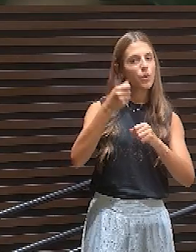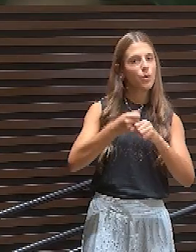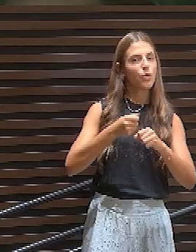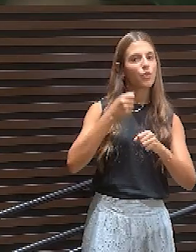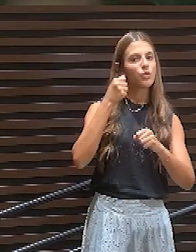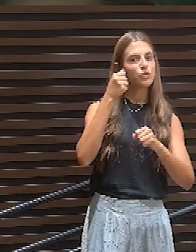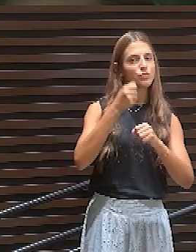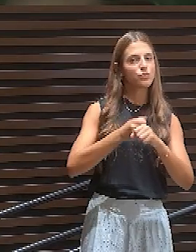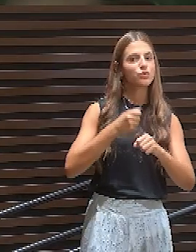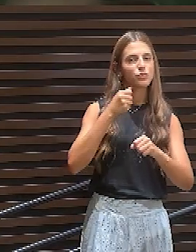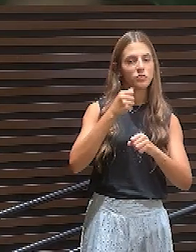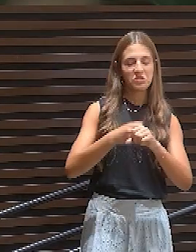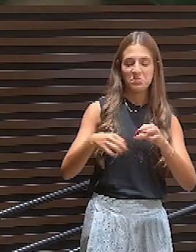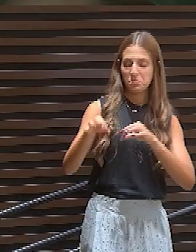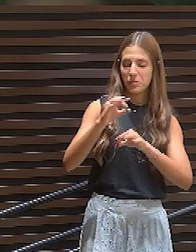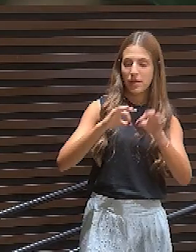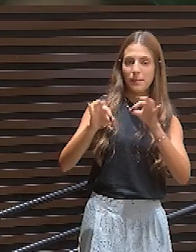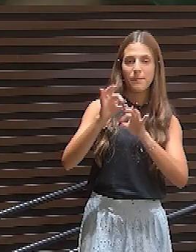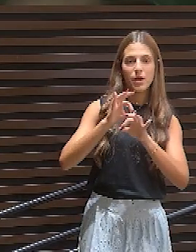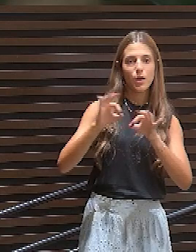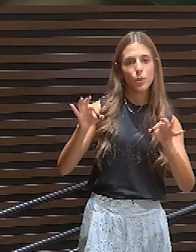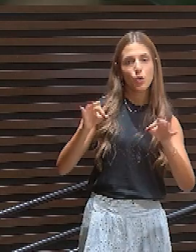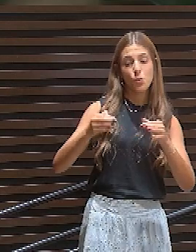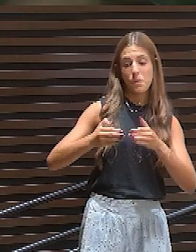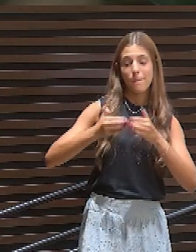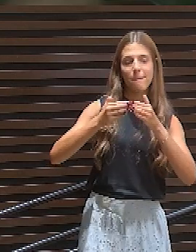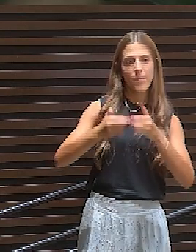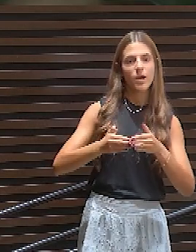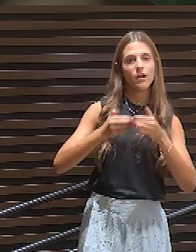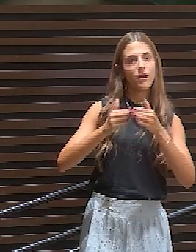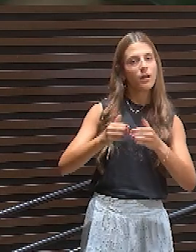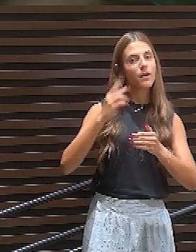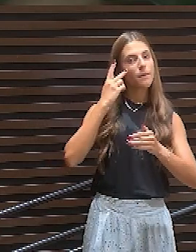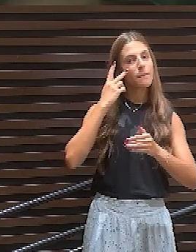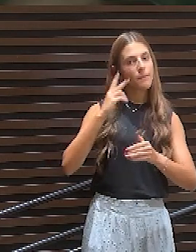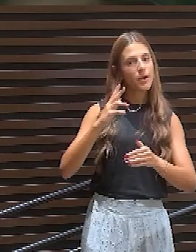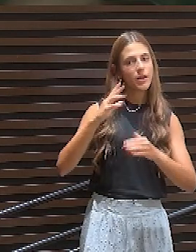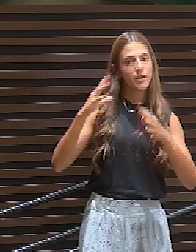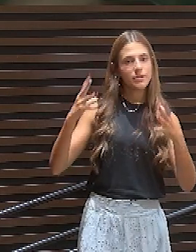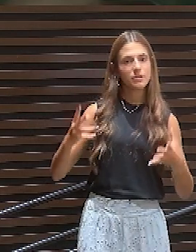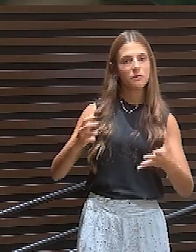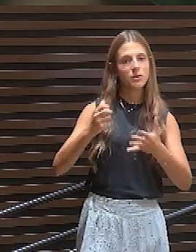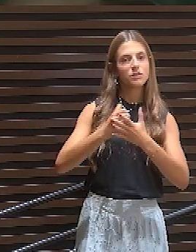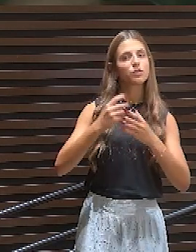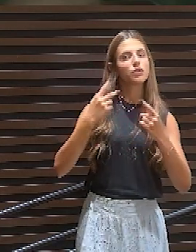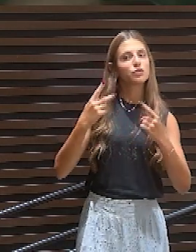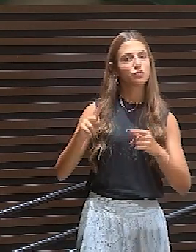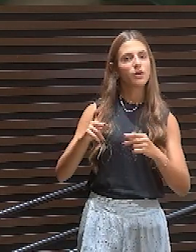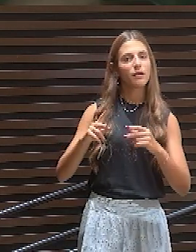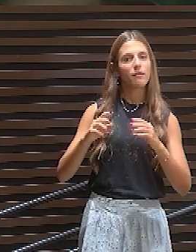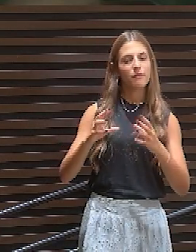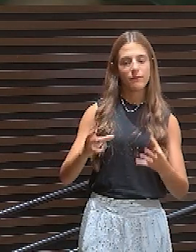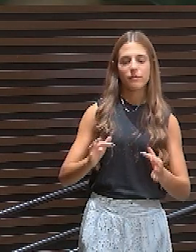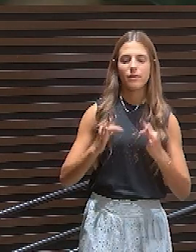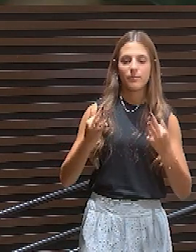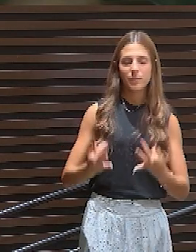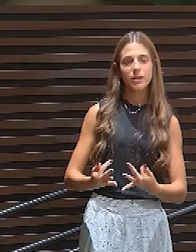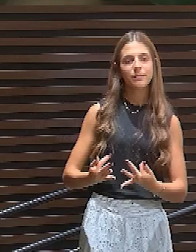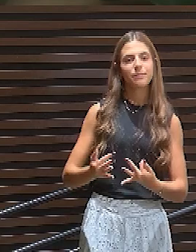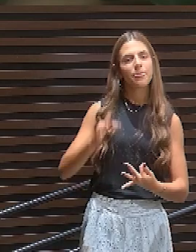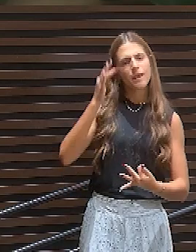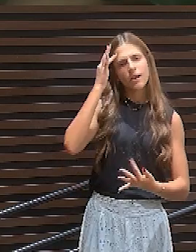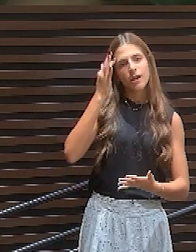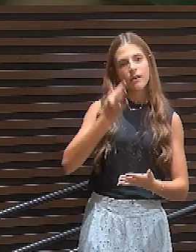aparelhou, preparou uma arca para a salvação da sua família. A fé de Noé